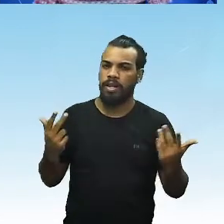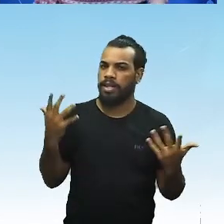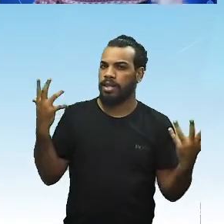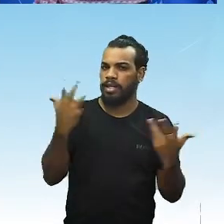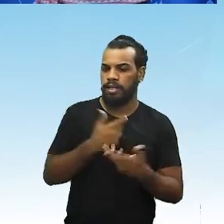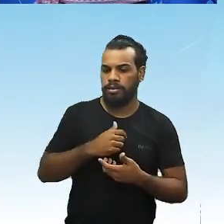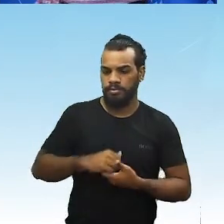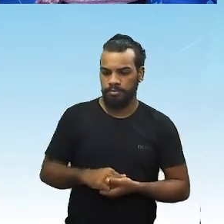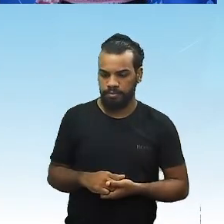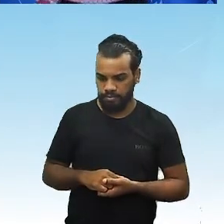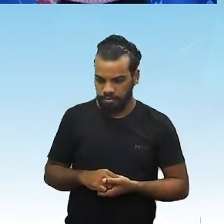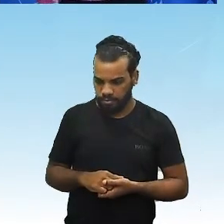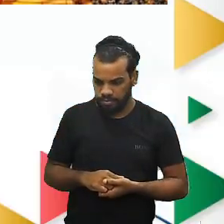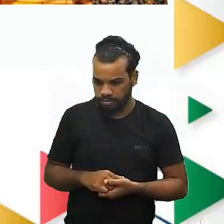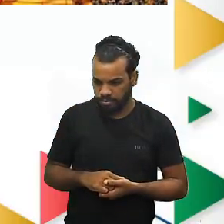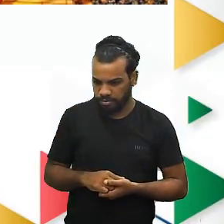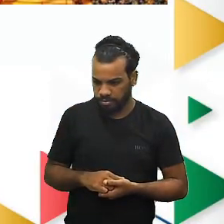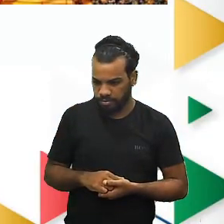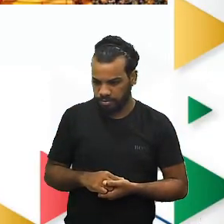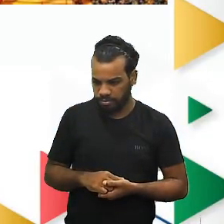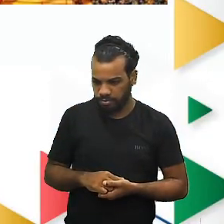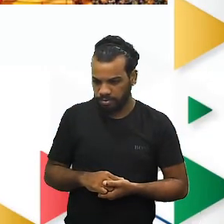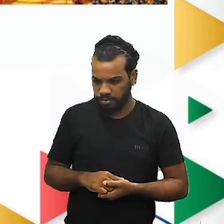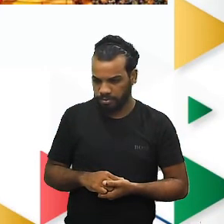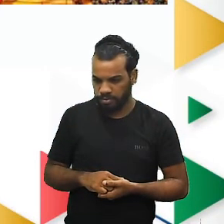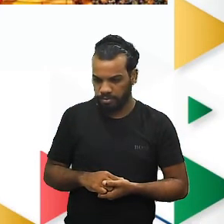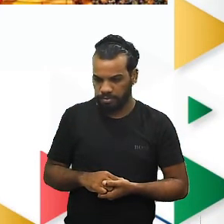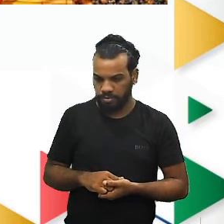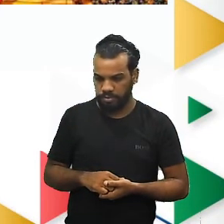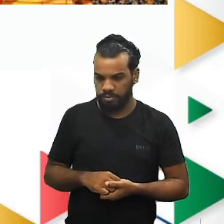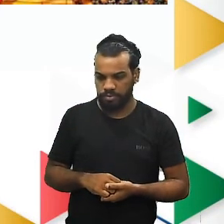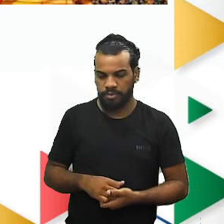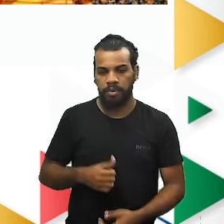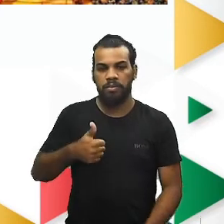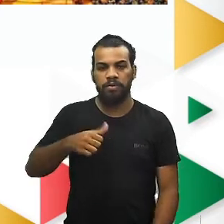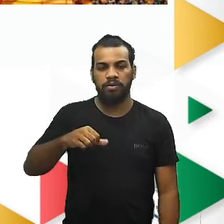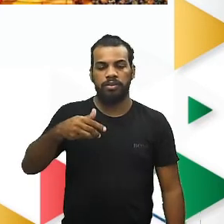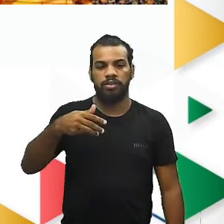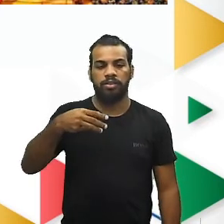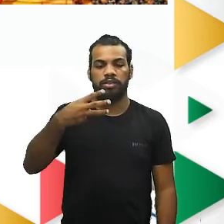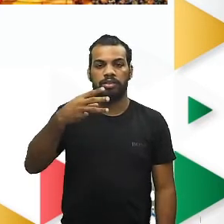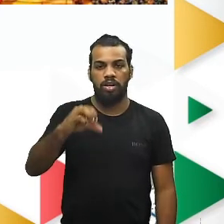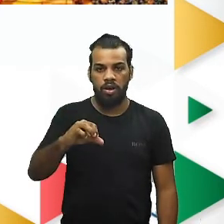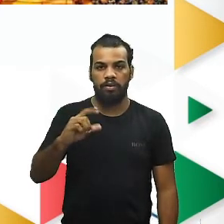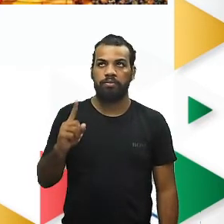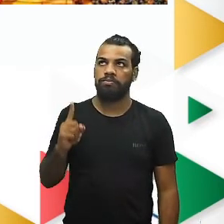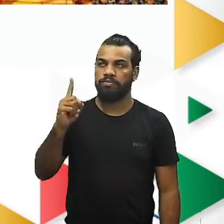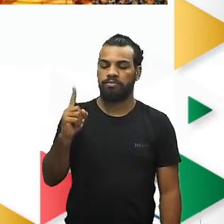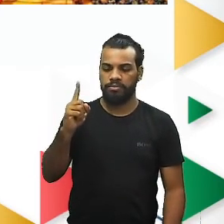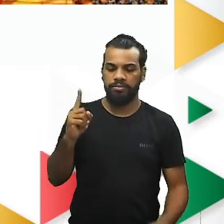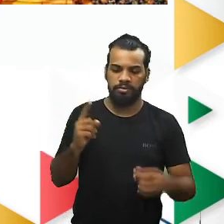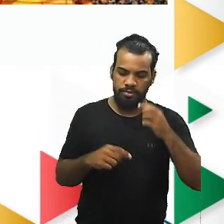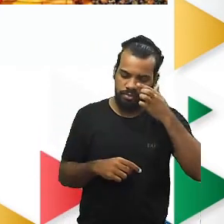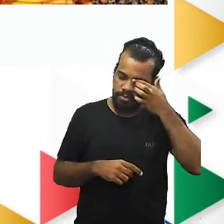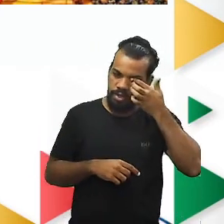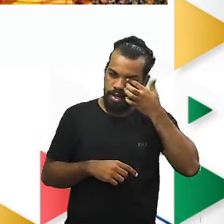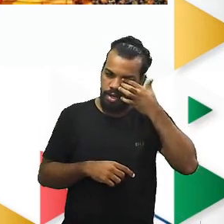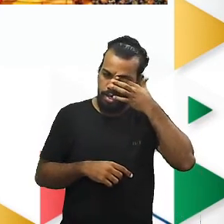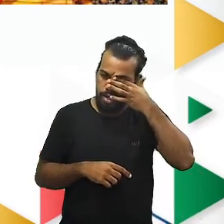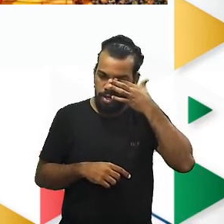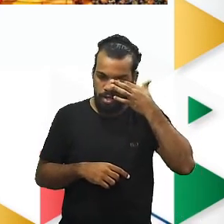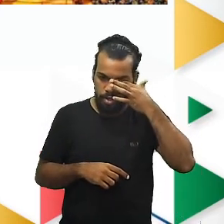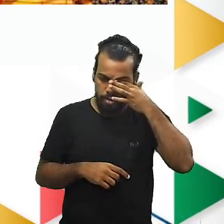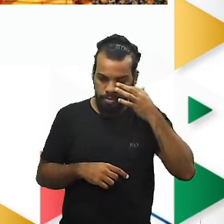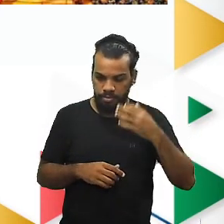cinema. Em 1939, estreia O Mágico de Oz, The Wizard of Oz. É considerado um dos